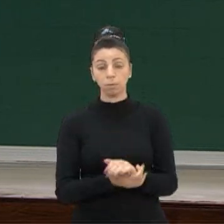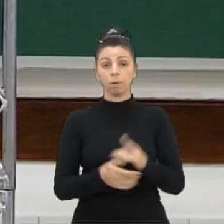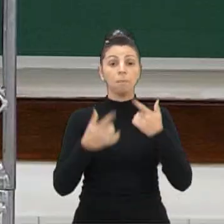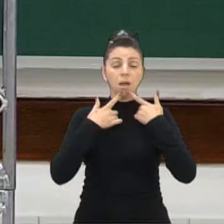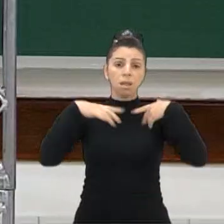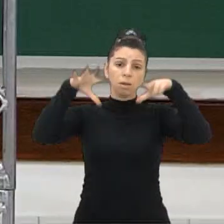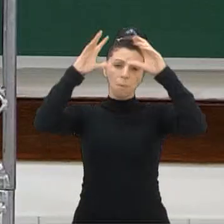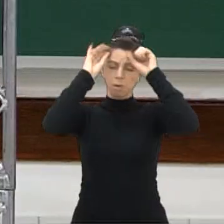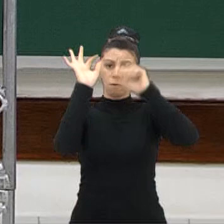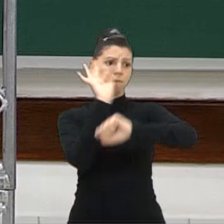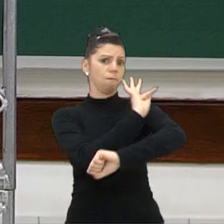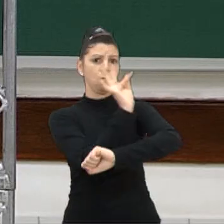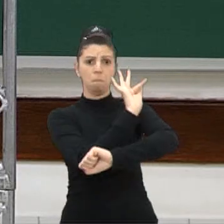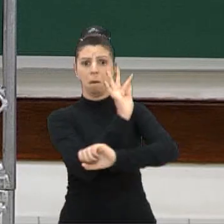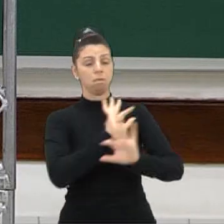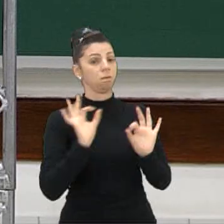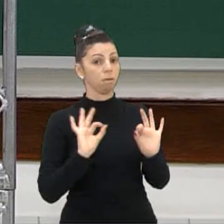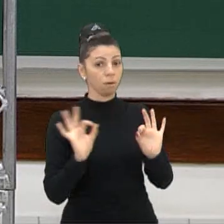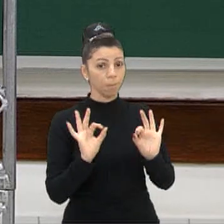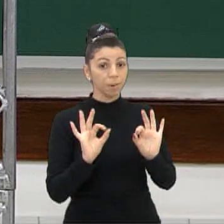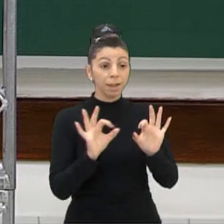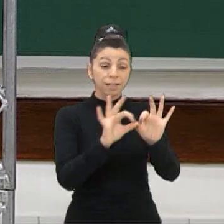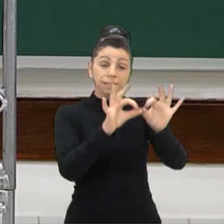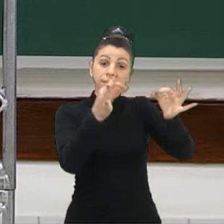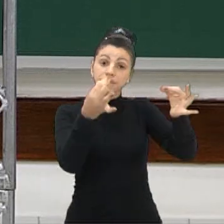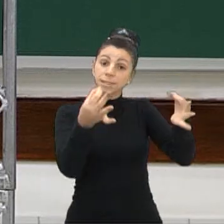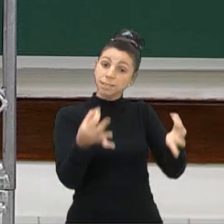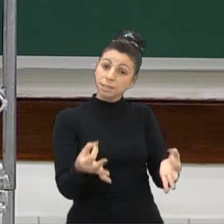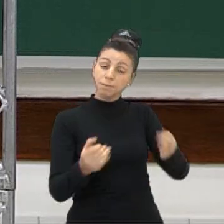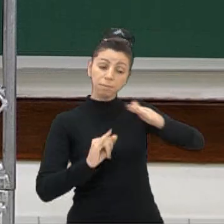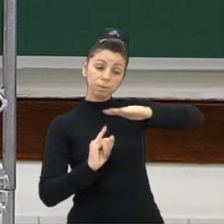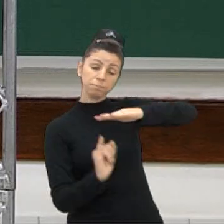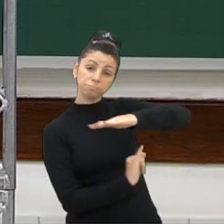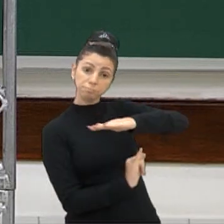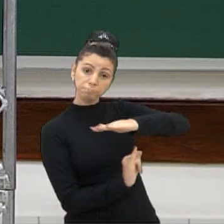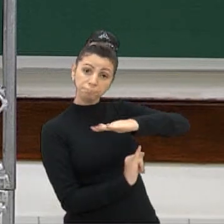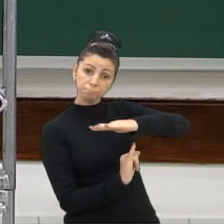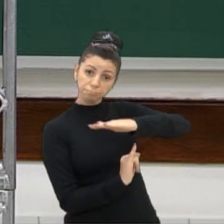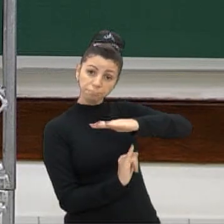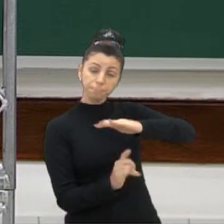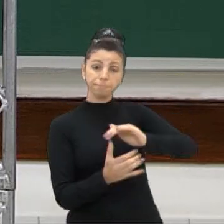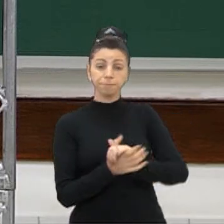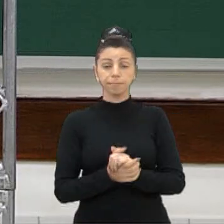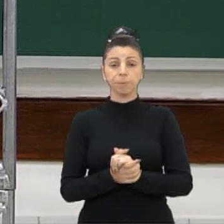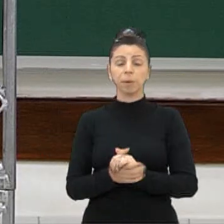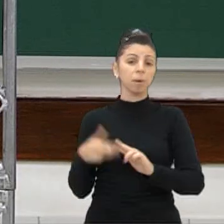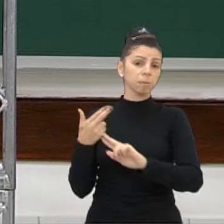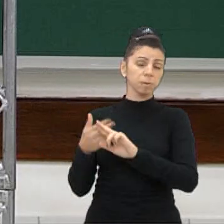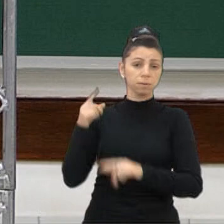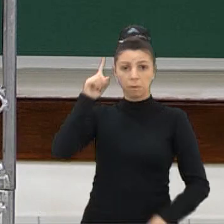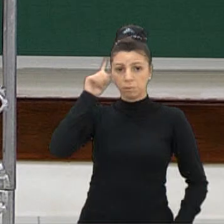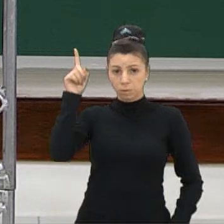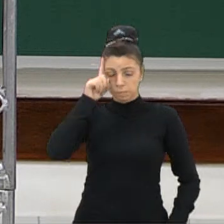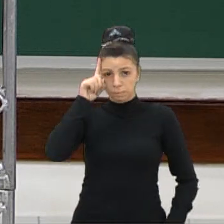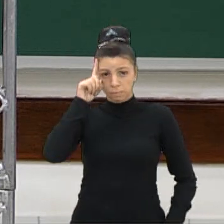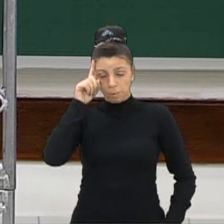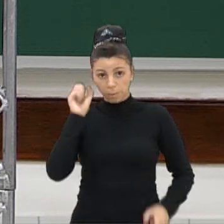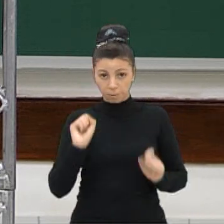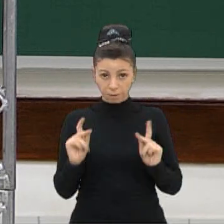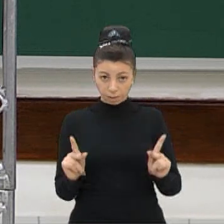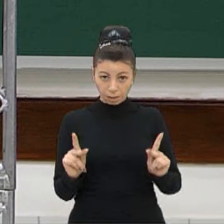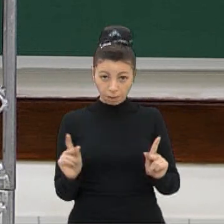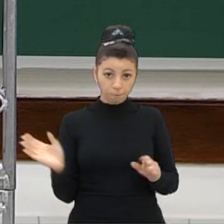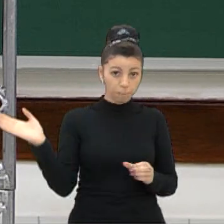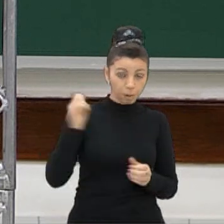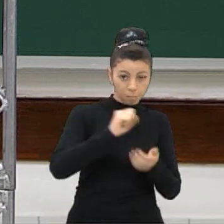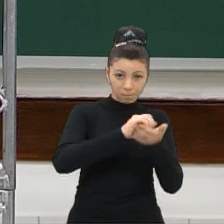linguagem formal, de difícil compreensão. Geralmente é uma linguagem coloquial porque é utilizada ali no cotidiano, no dia a dia. Ok, pessoal? Então